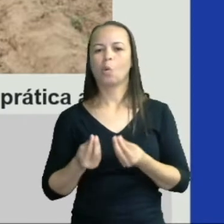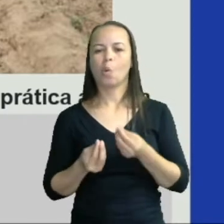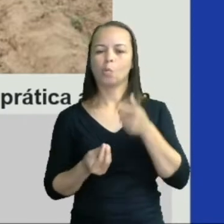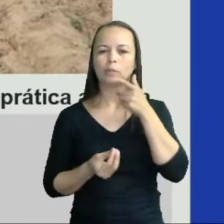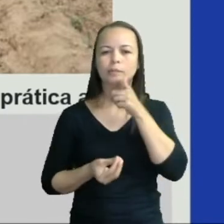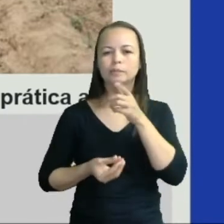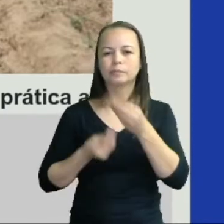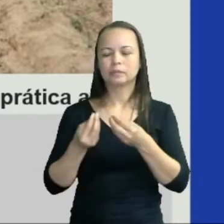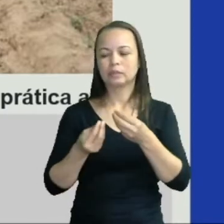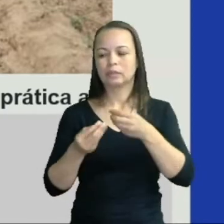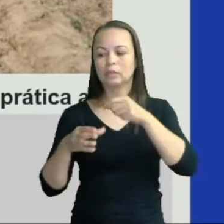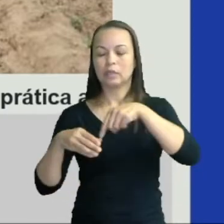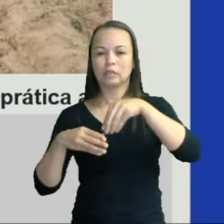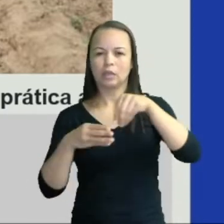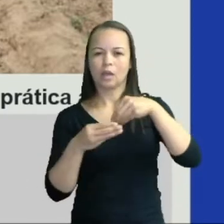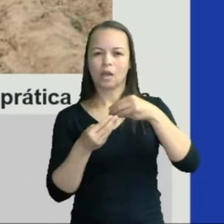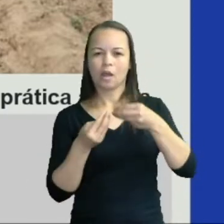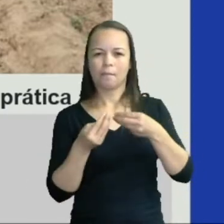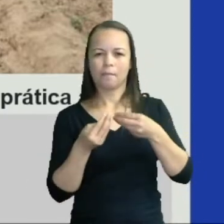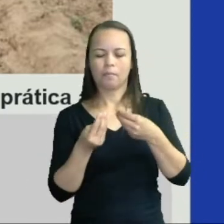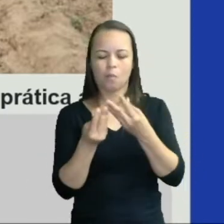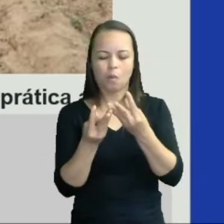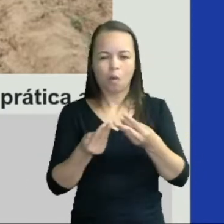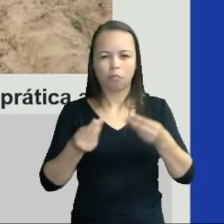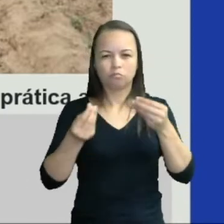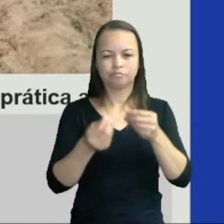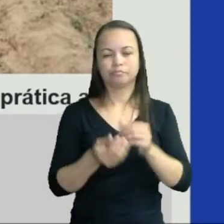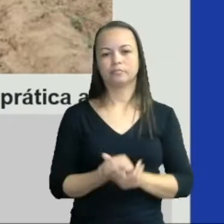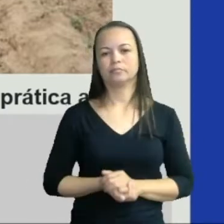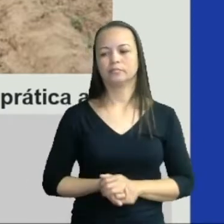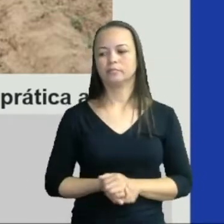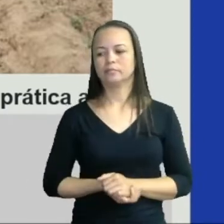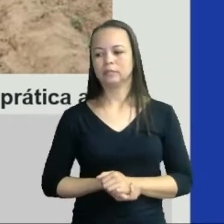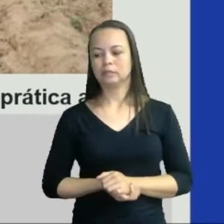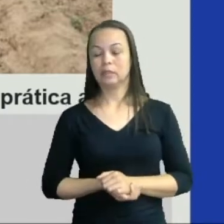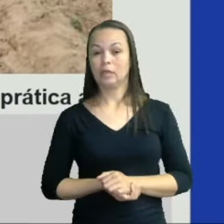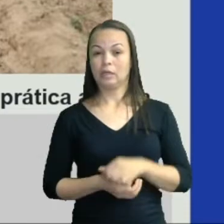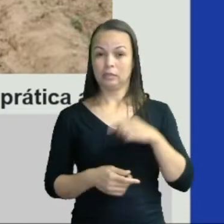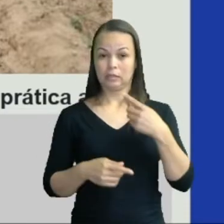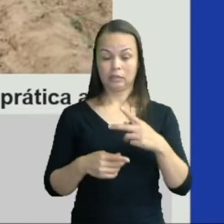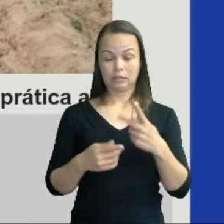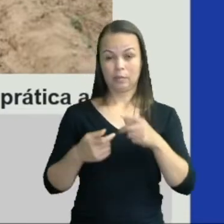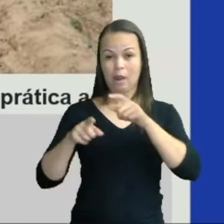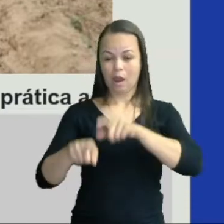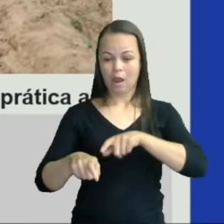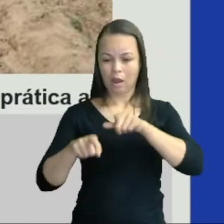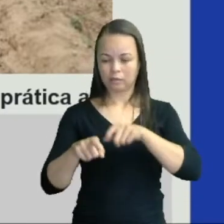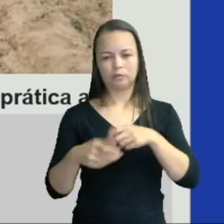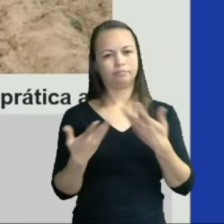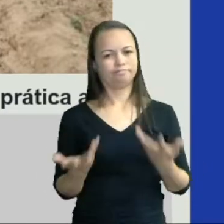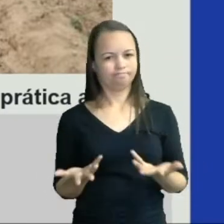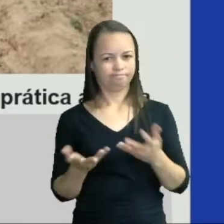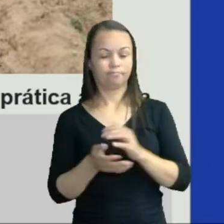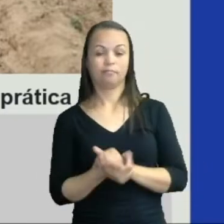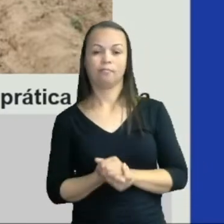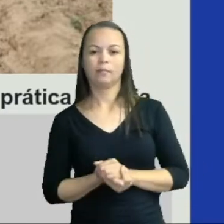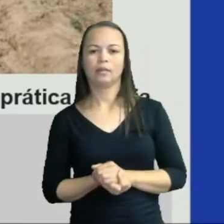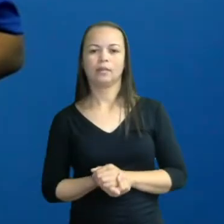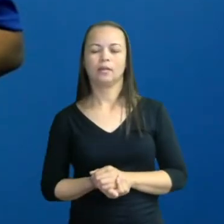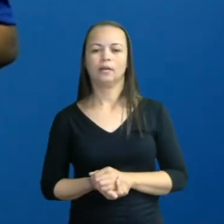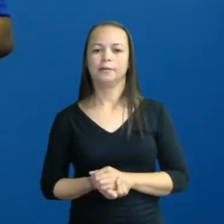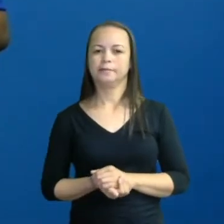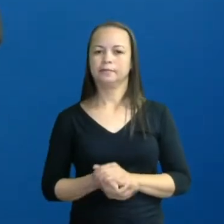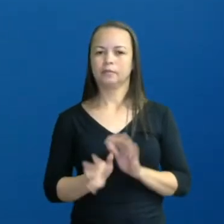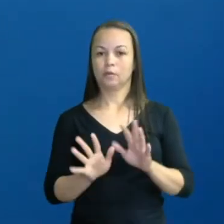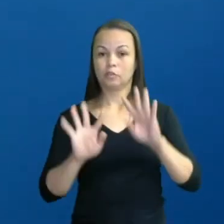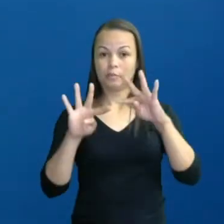de solo: poroso e permeável. O solo arenoso não é ideal para a prática agrícola. No entanto, vejam